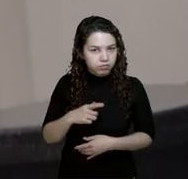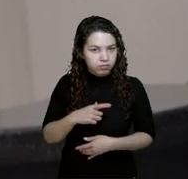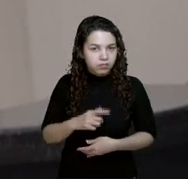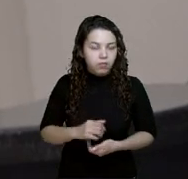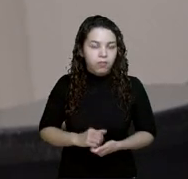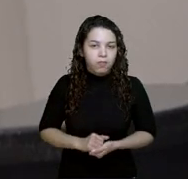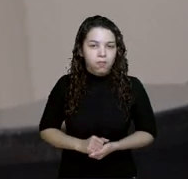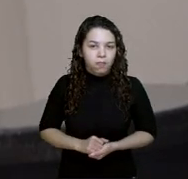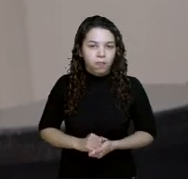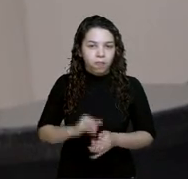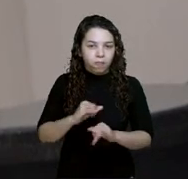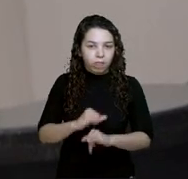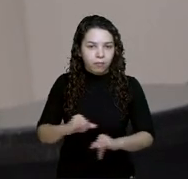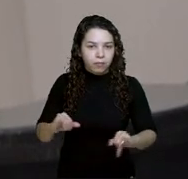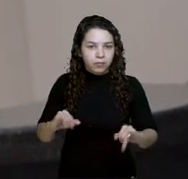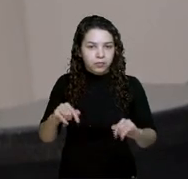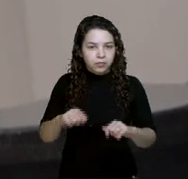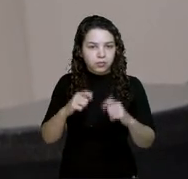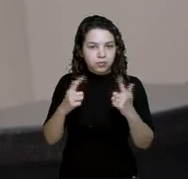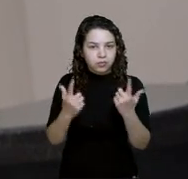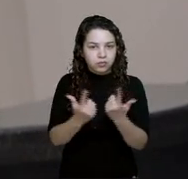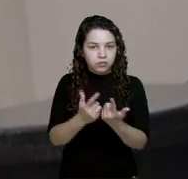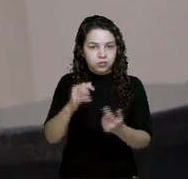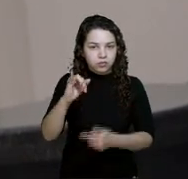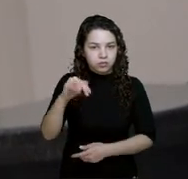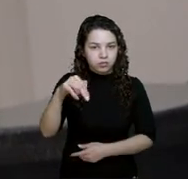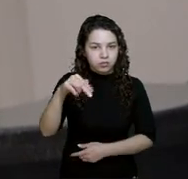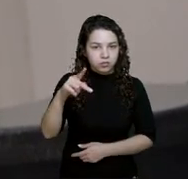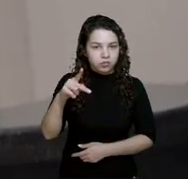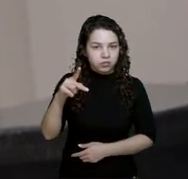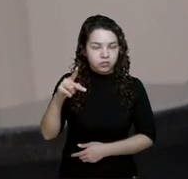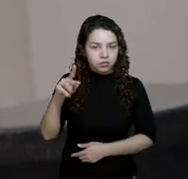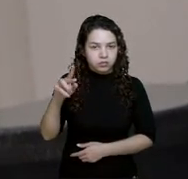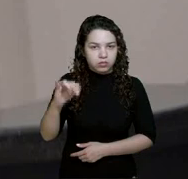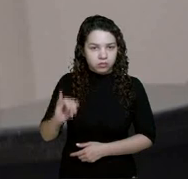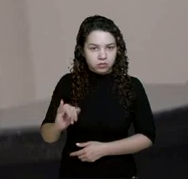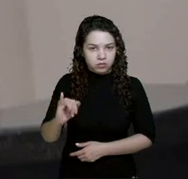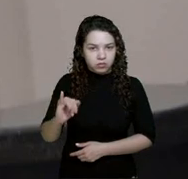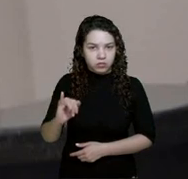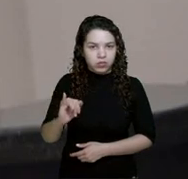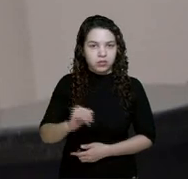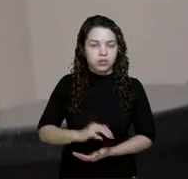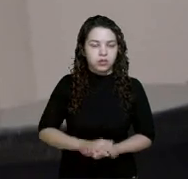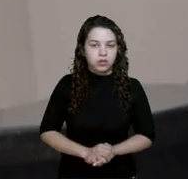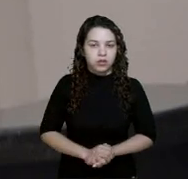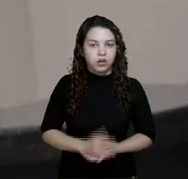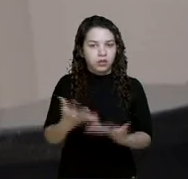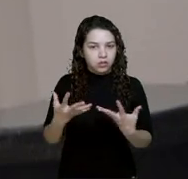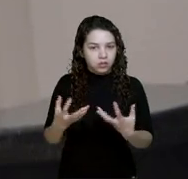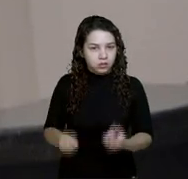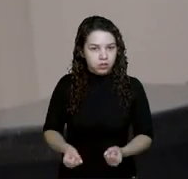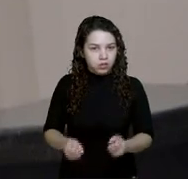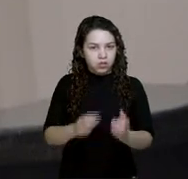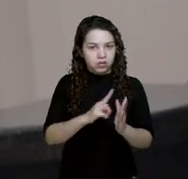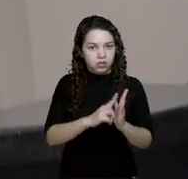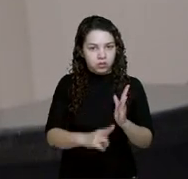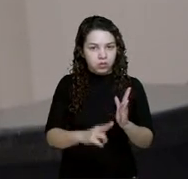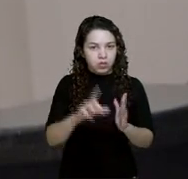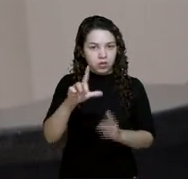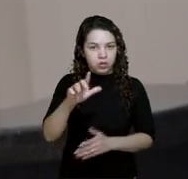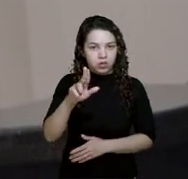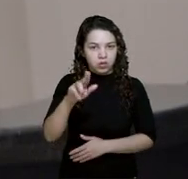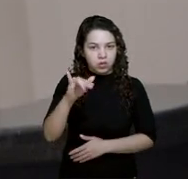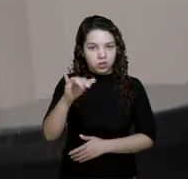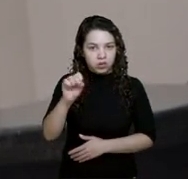comunicar a esta casa que o INPI reconheceu a denominação de origem de Luiz Alves, aqui em Santa